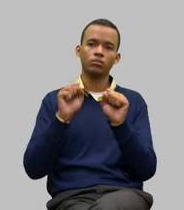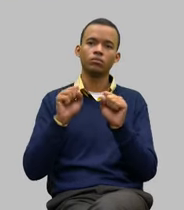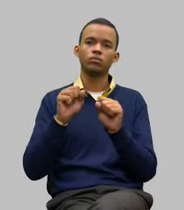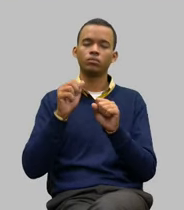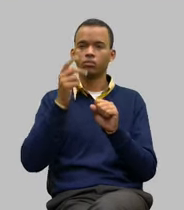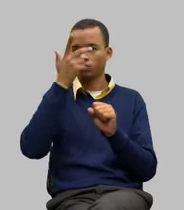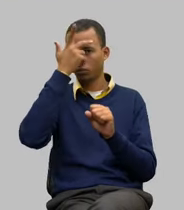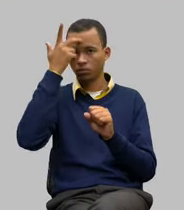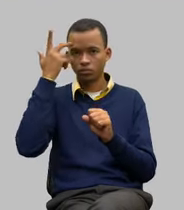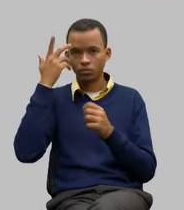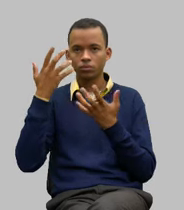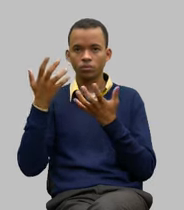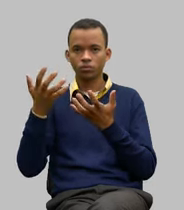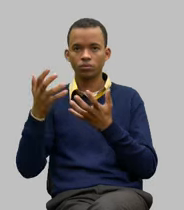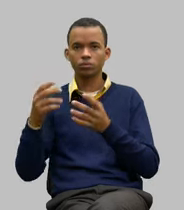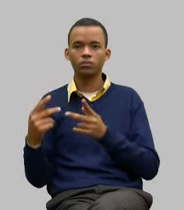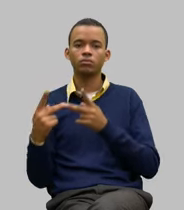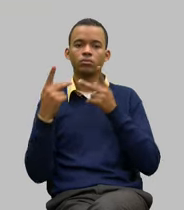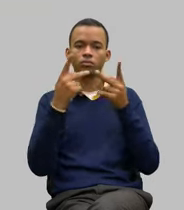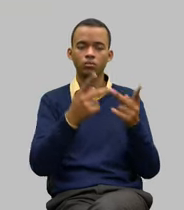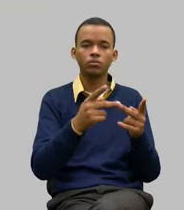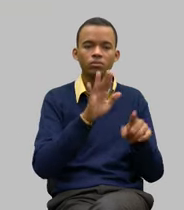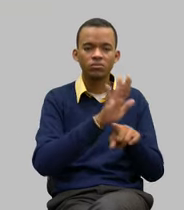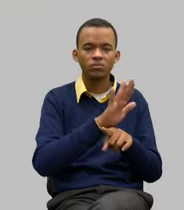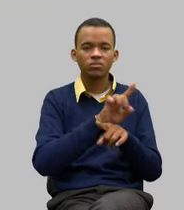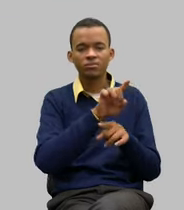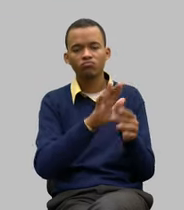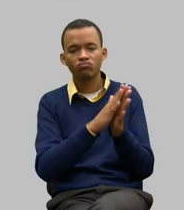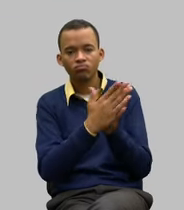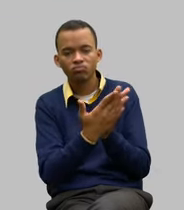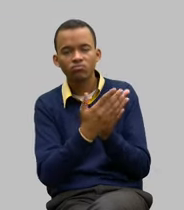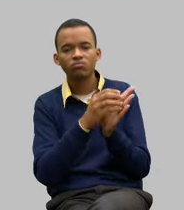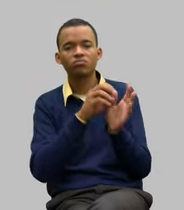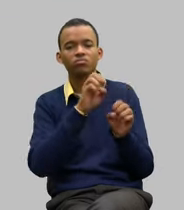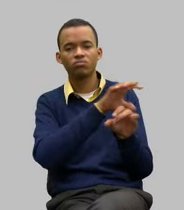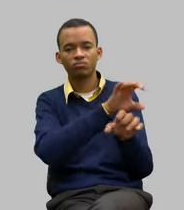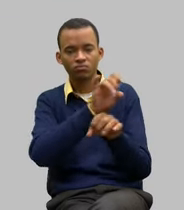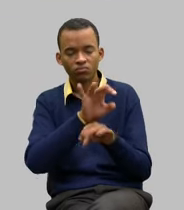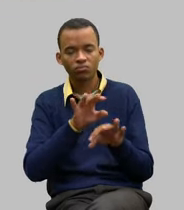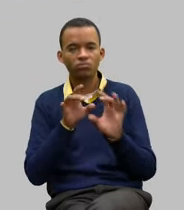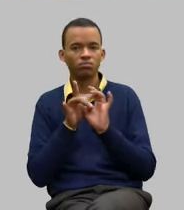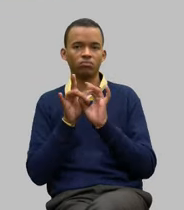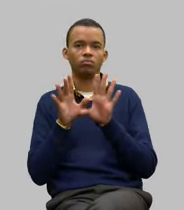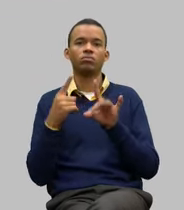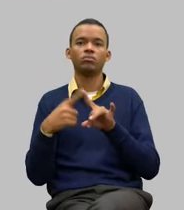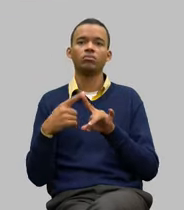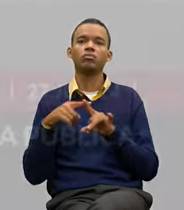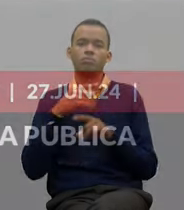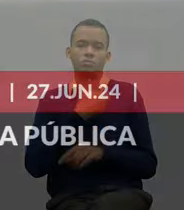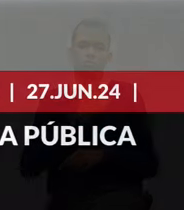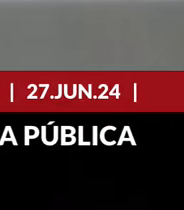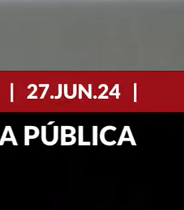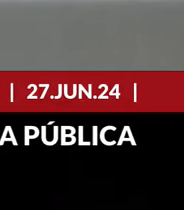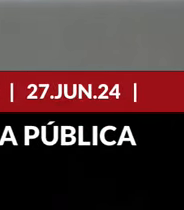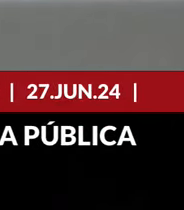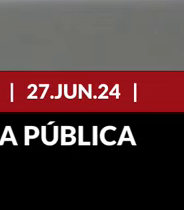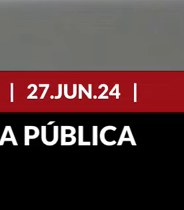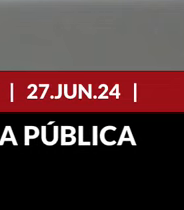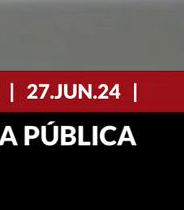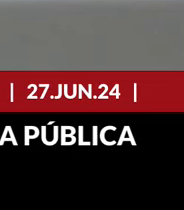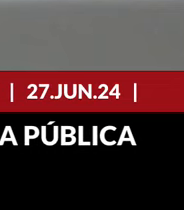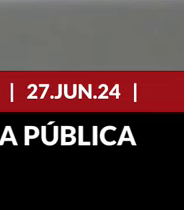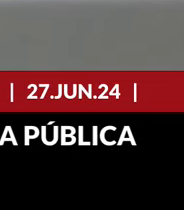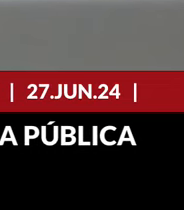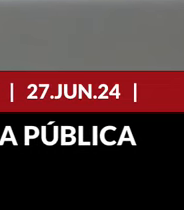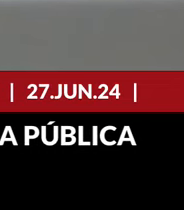queiram levar um um alento espiritual aos presos isso não vai ser inibido de nenhuma maneira porque o estado também tem sua independência e o governo federal não pode